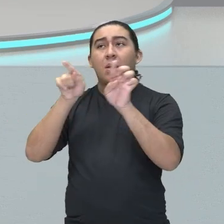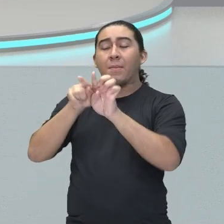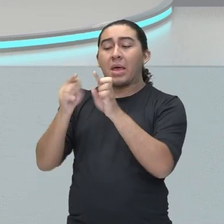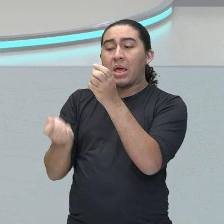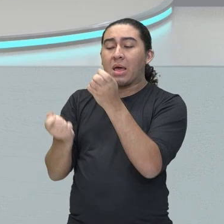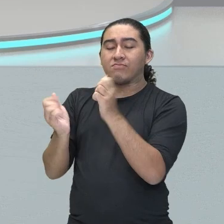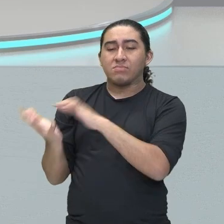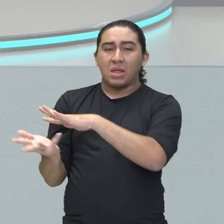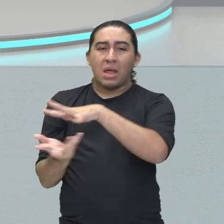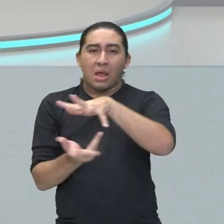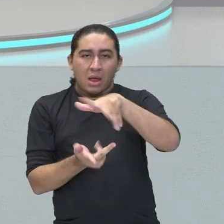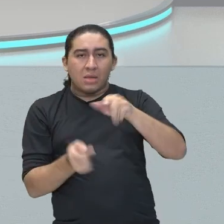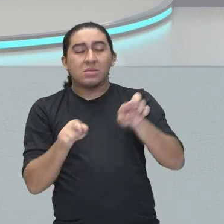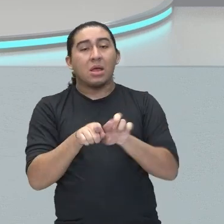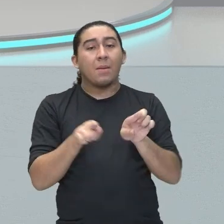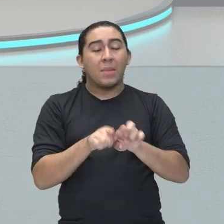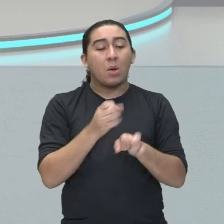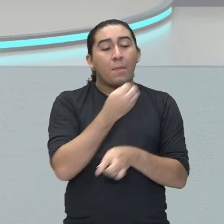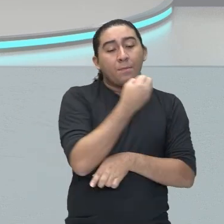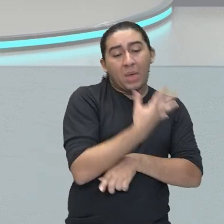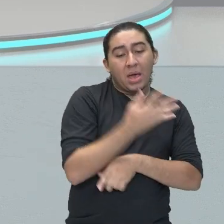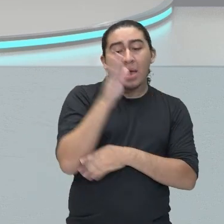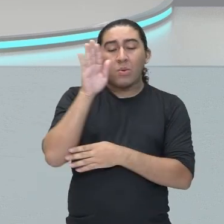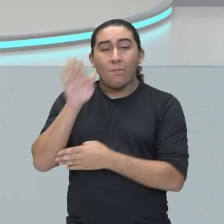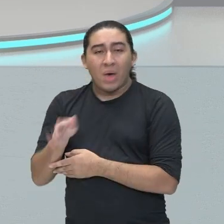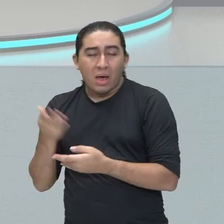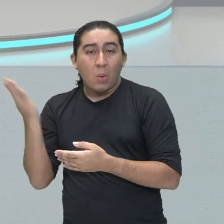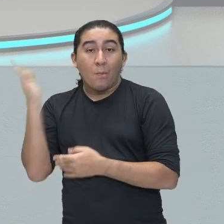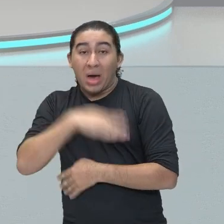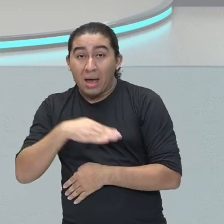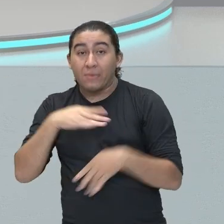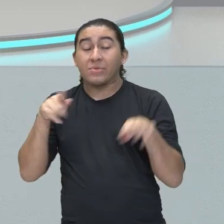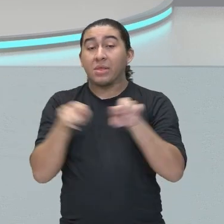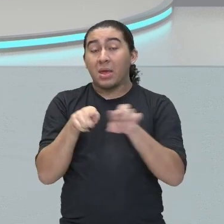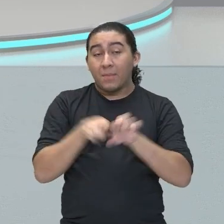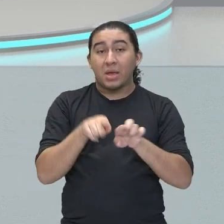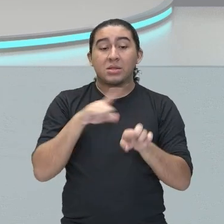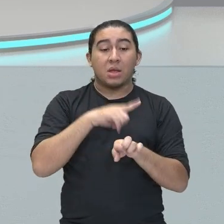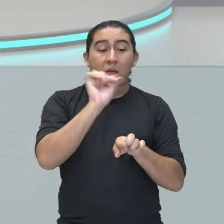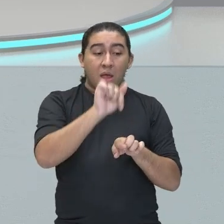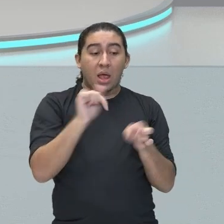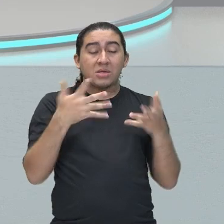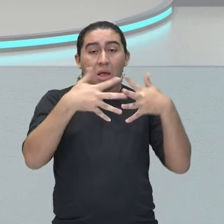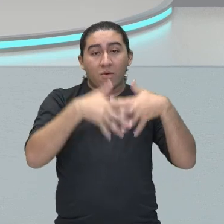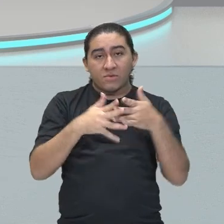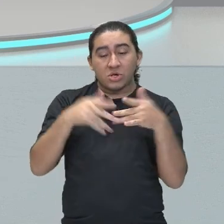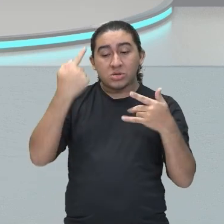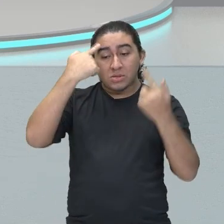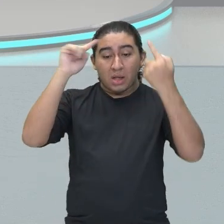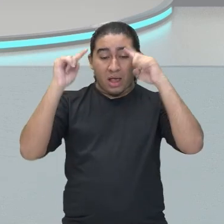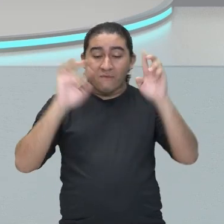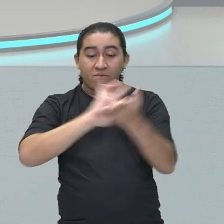o mal, o conflito que vem do teocentrismo e o antropocentrismo, vai estar